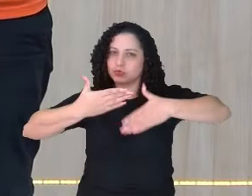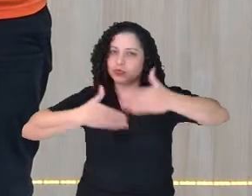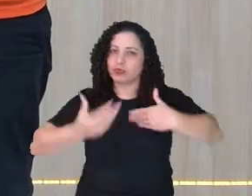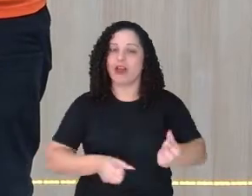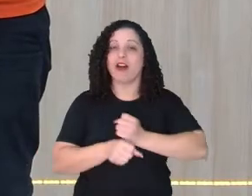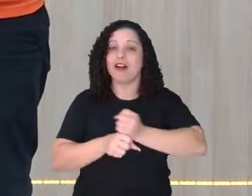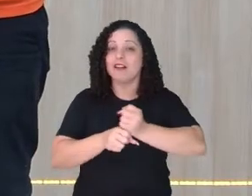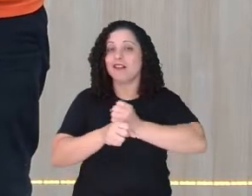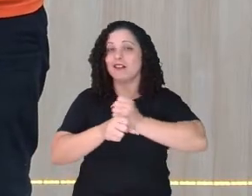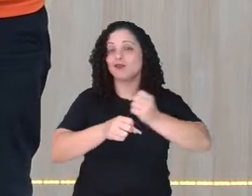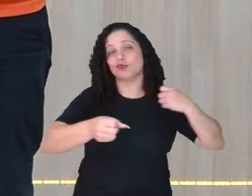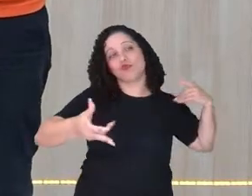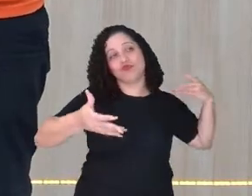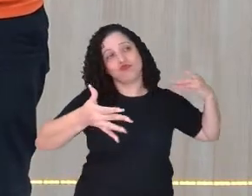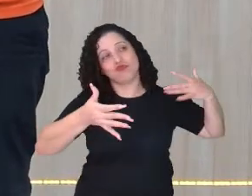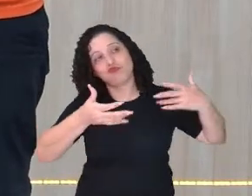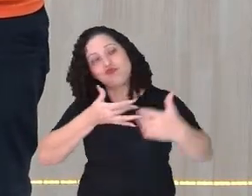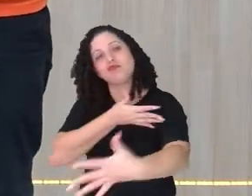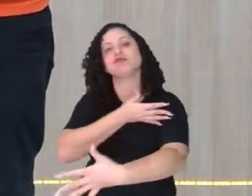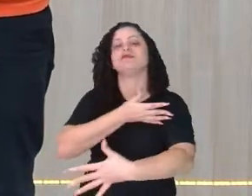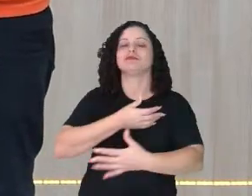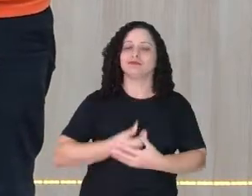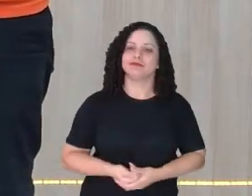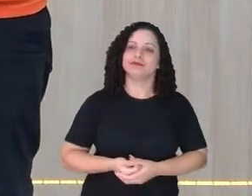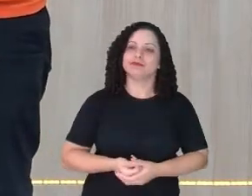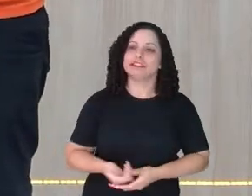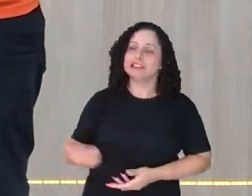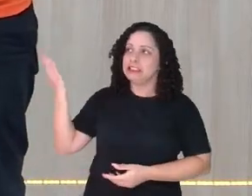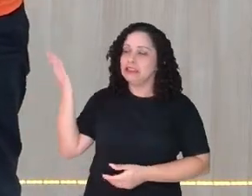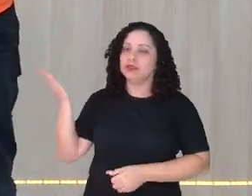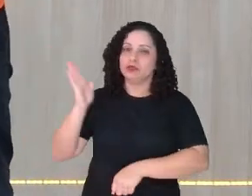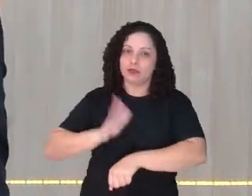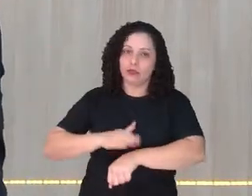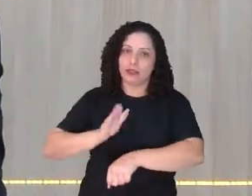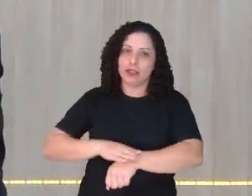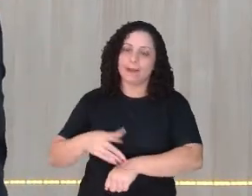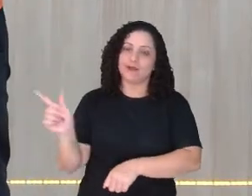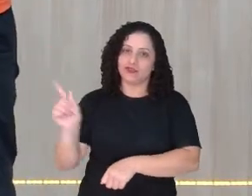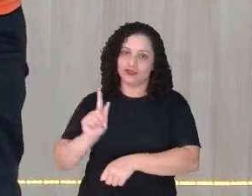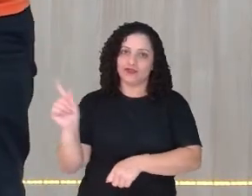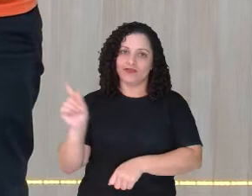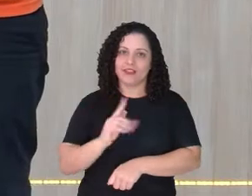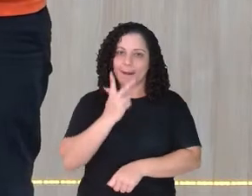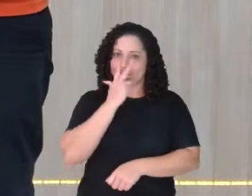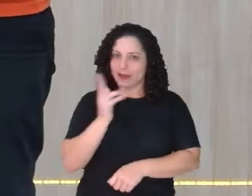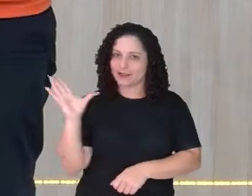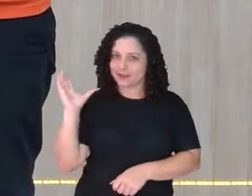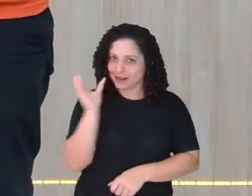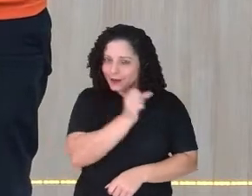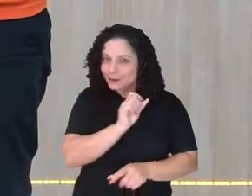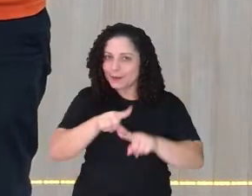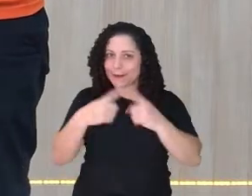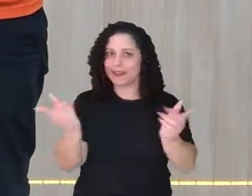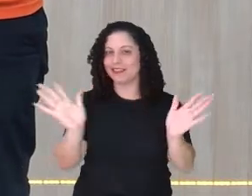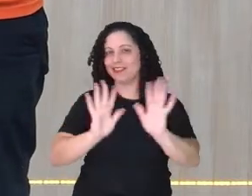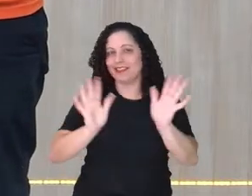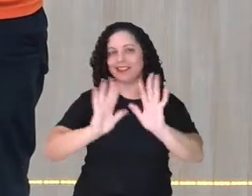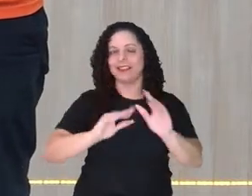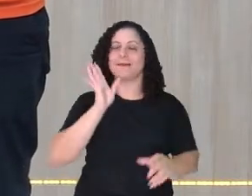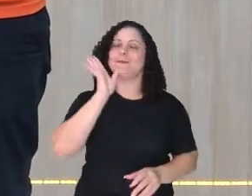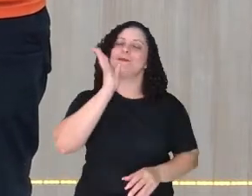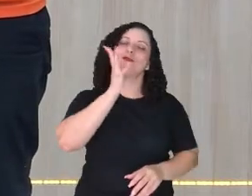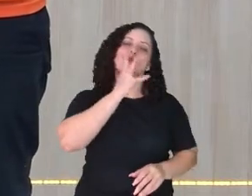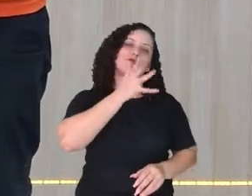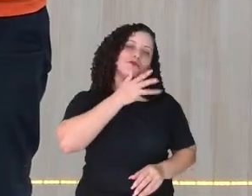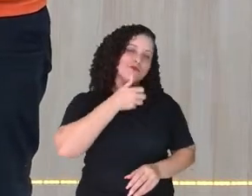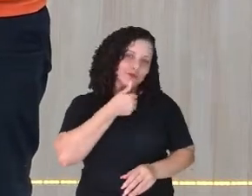centenas de milhares de anos aí, né? Que a gente está contando isso no tempo geológico. Parece rápido aí, mas isso se alonga, né,